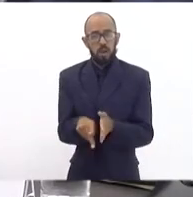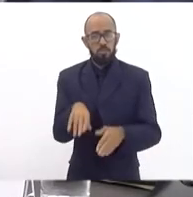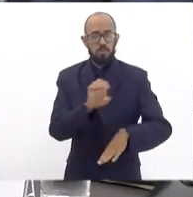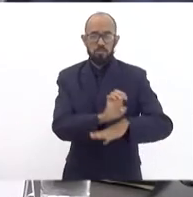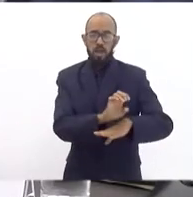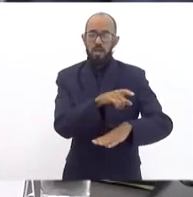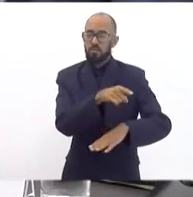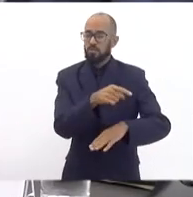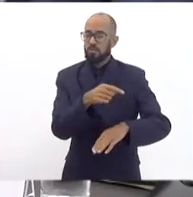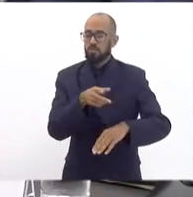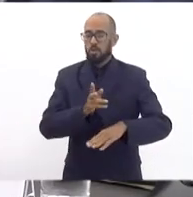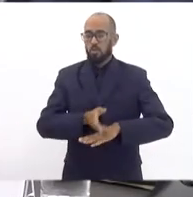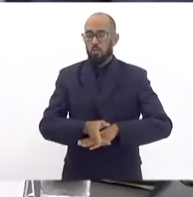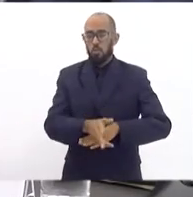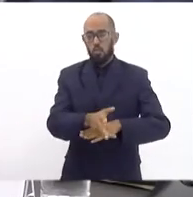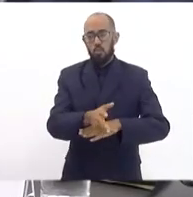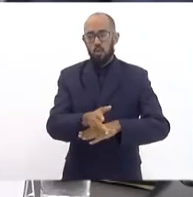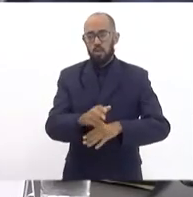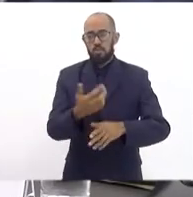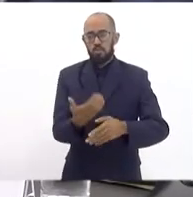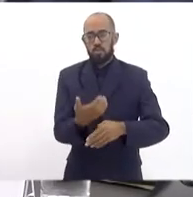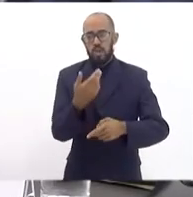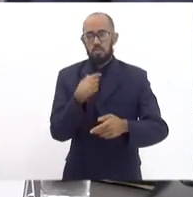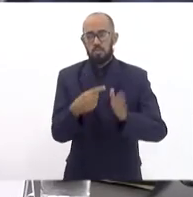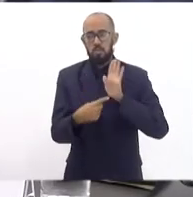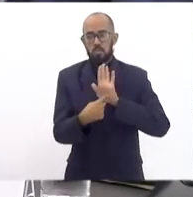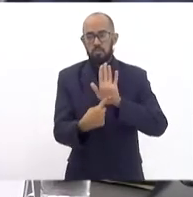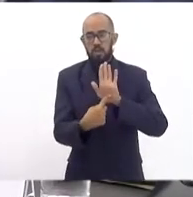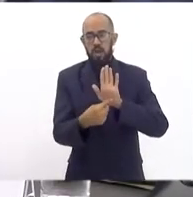tem que ser estatutário. Então a gente quer registrar sempre isso, que é uma questão